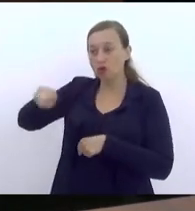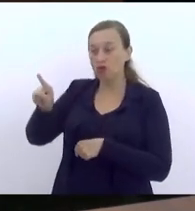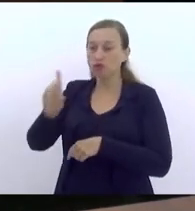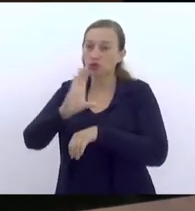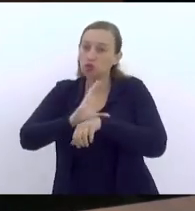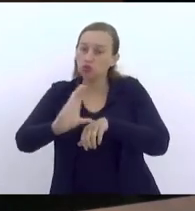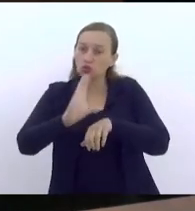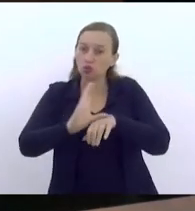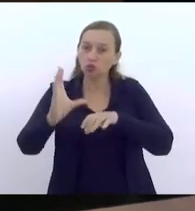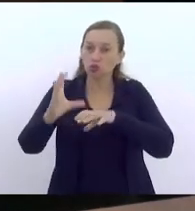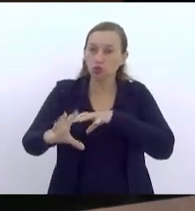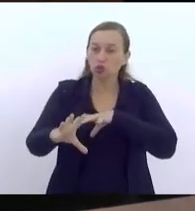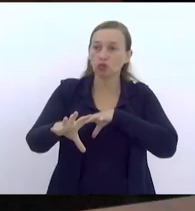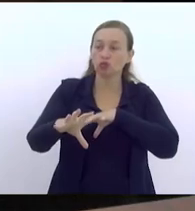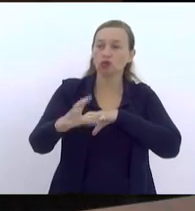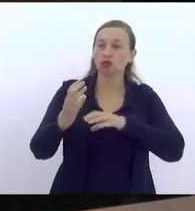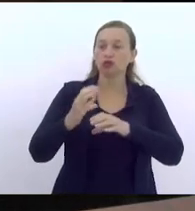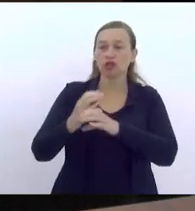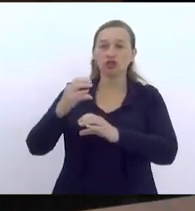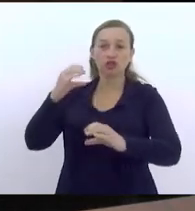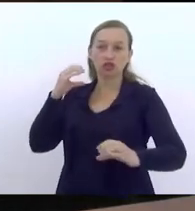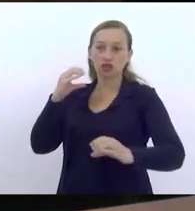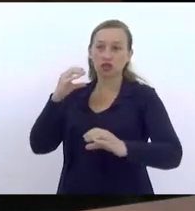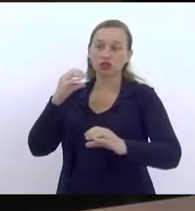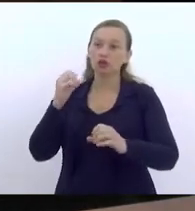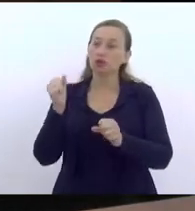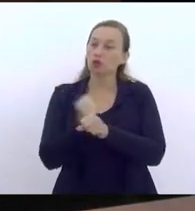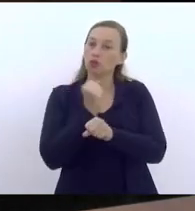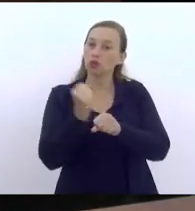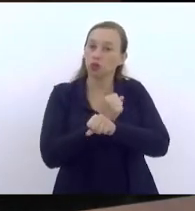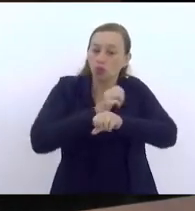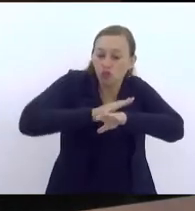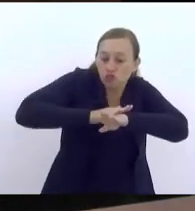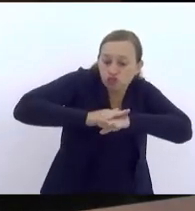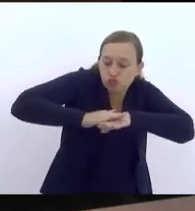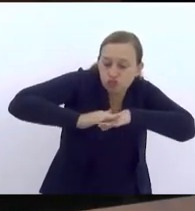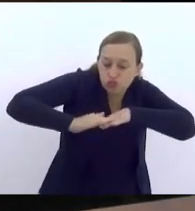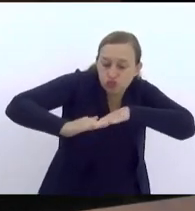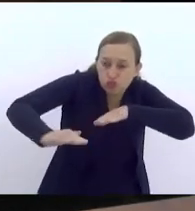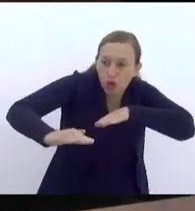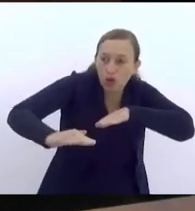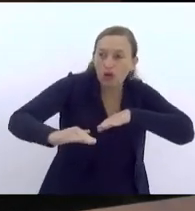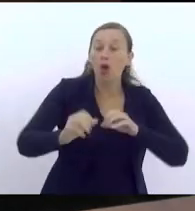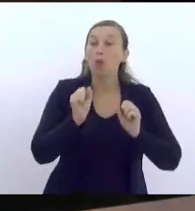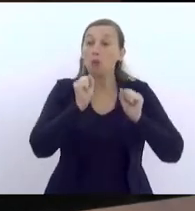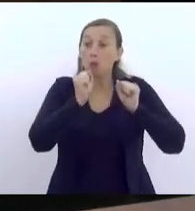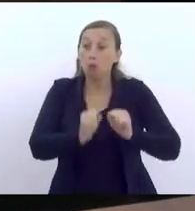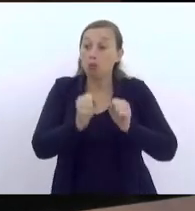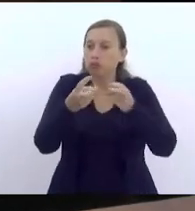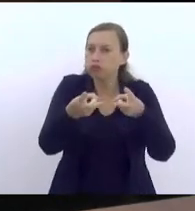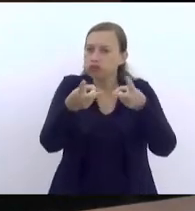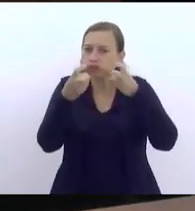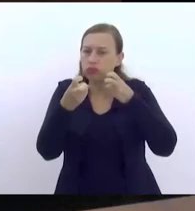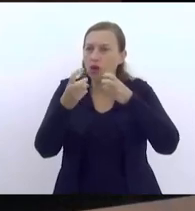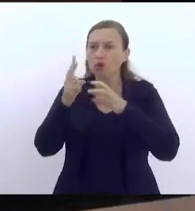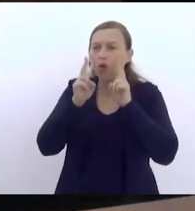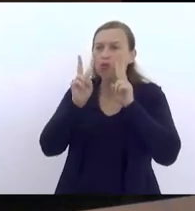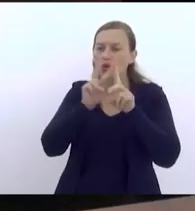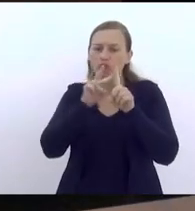como engenheiro de construção de estradas. E lá pude observar que, sob o ponto de vista